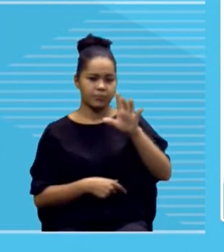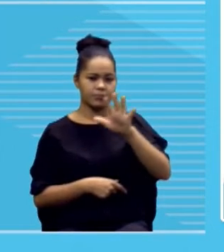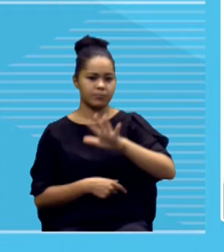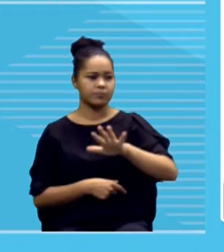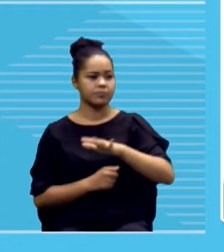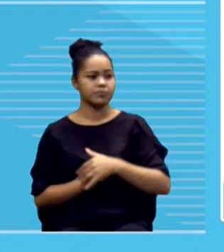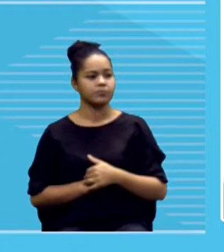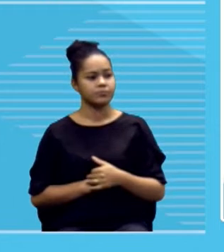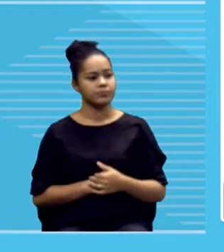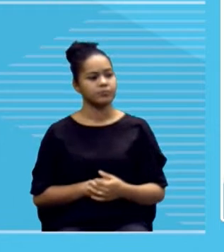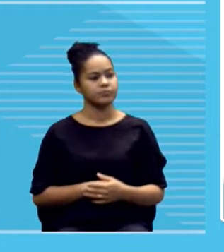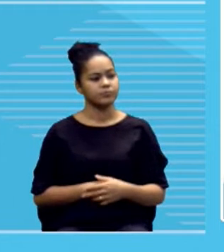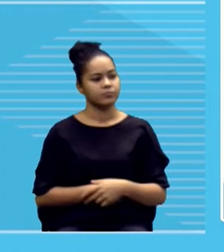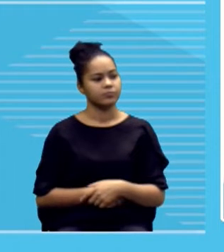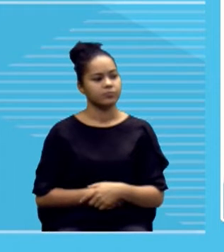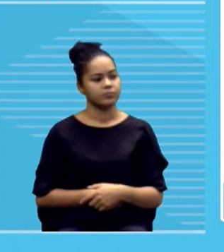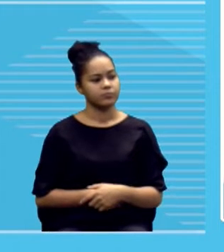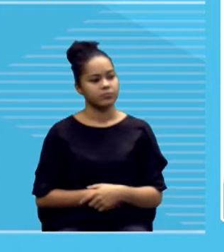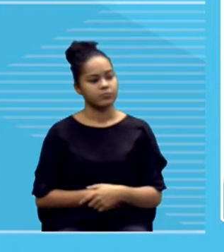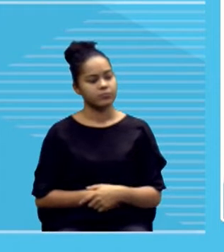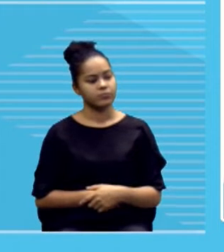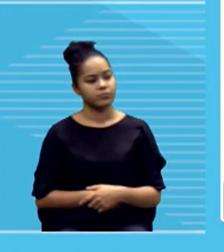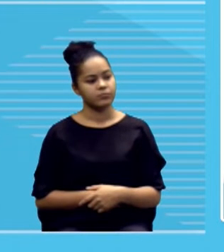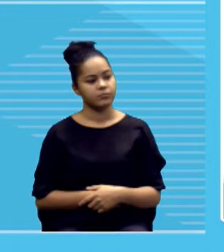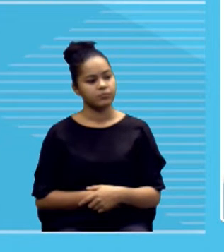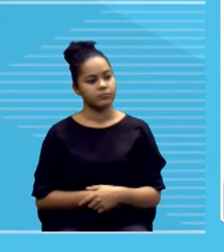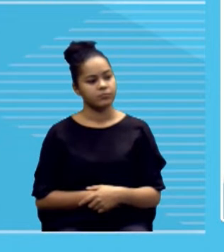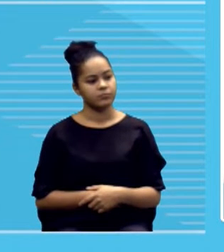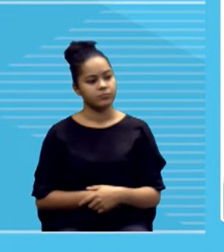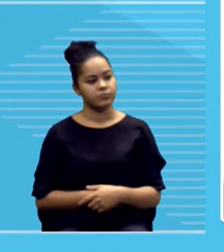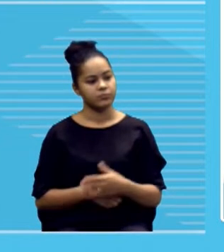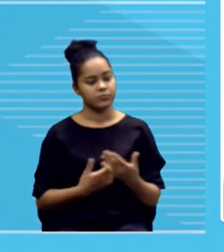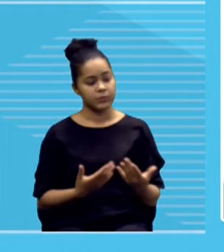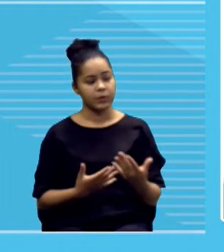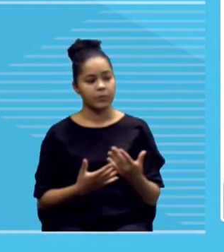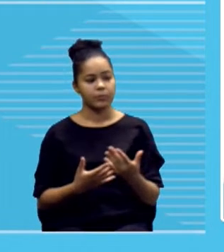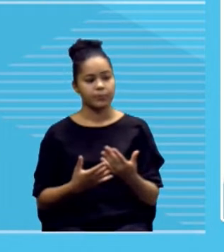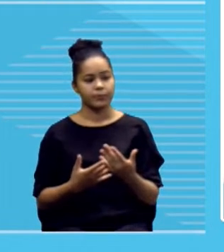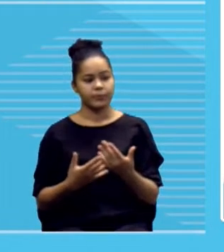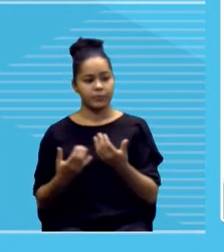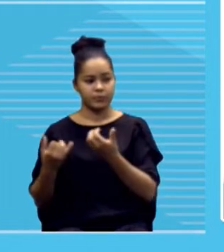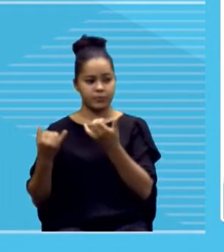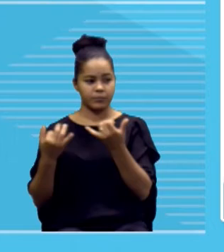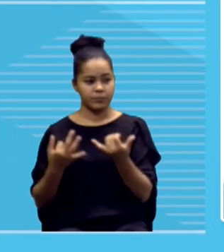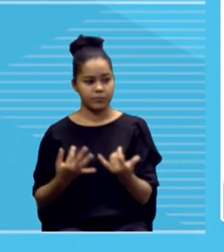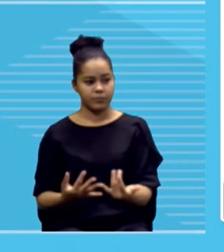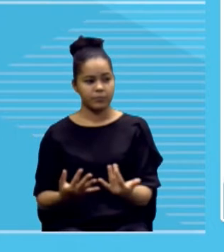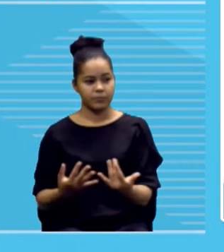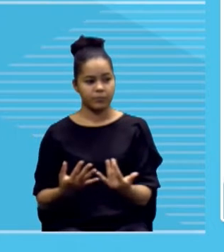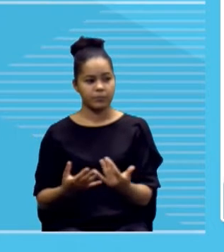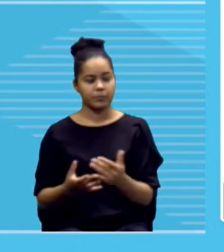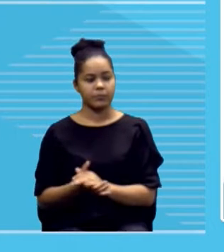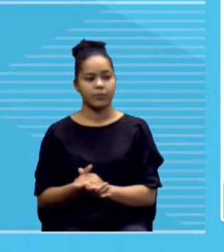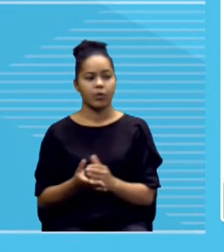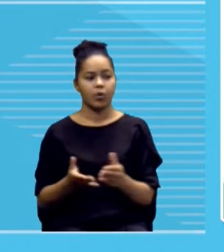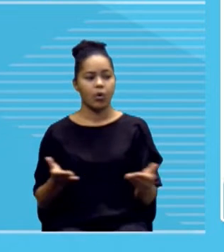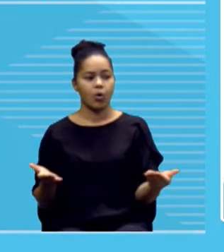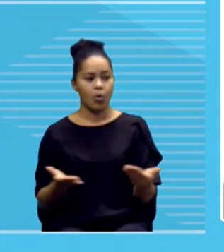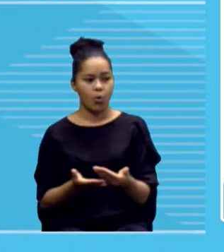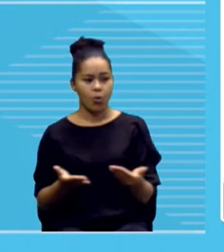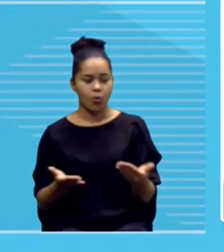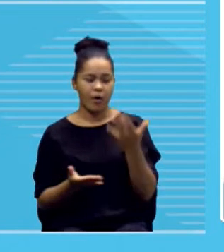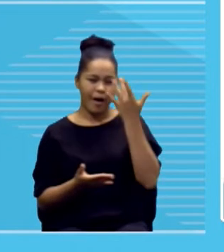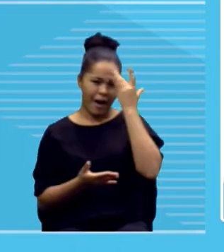Solar de Guaímbe, essa Juazeiro Solar, quando ela foi registrada aqui, só um ressalto aquela aqui, porque ela está fora da ordem. Hoje em dia, eu acho que ela é a